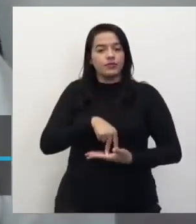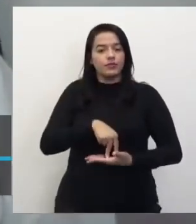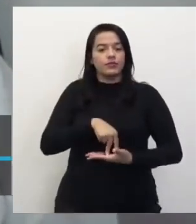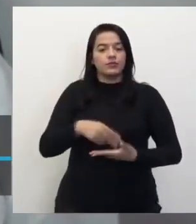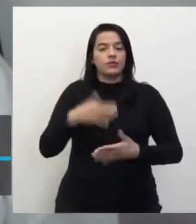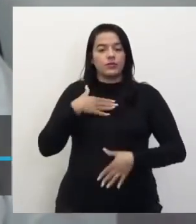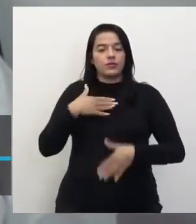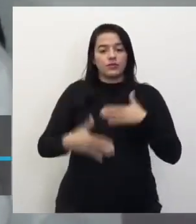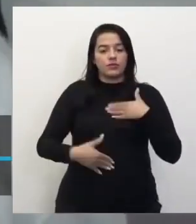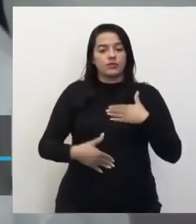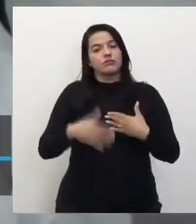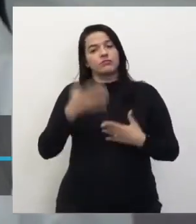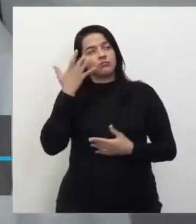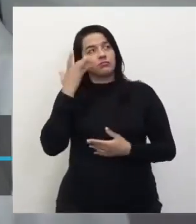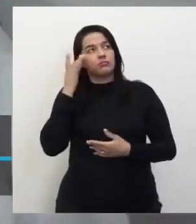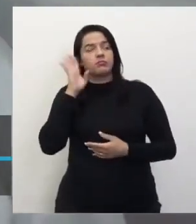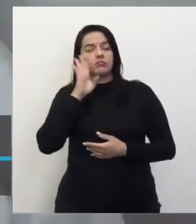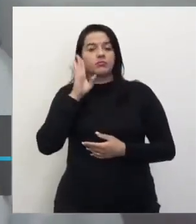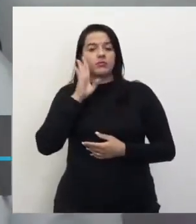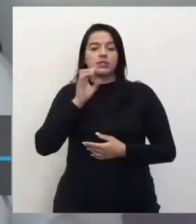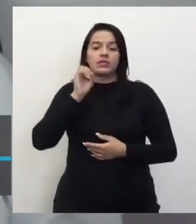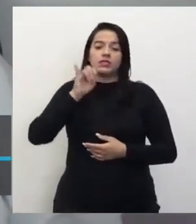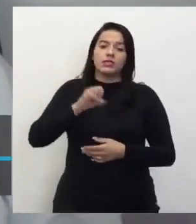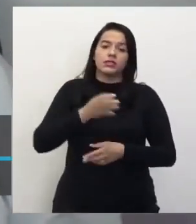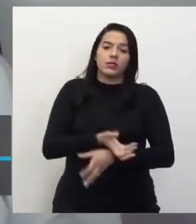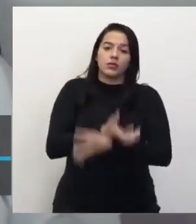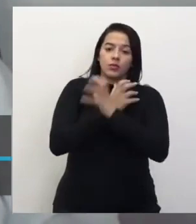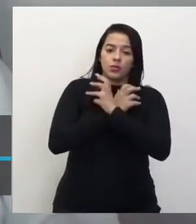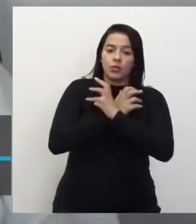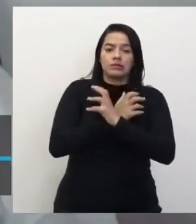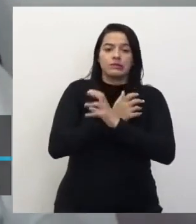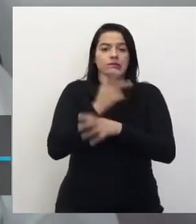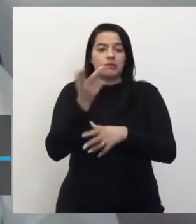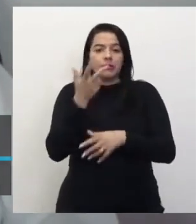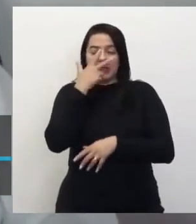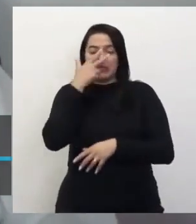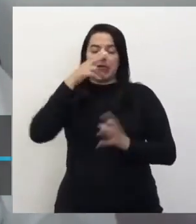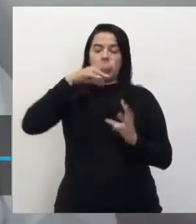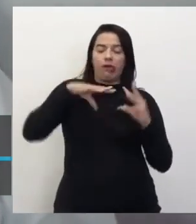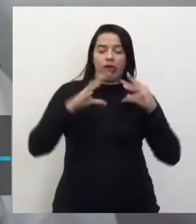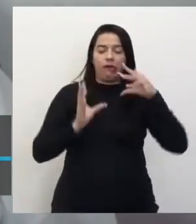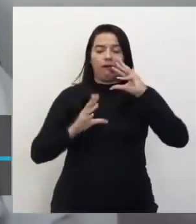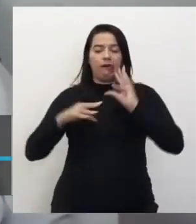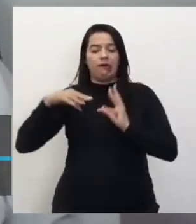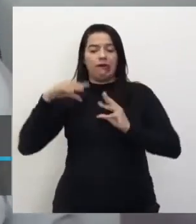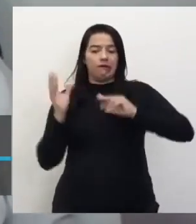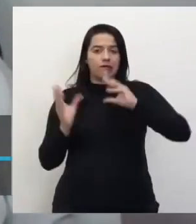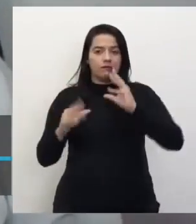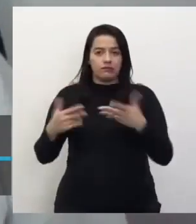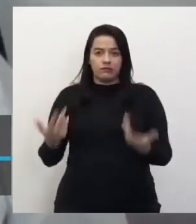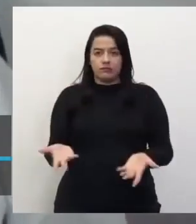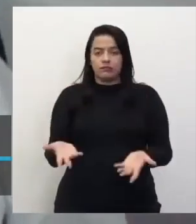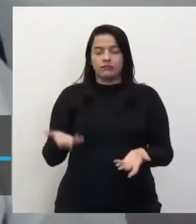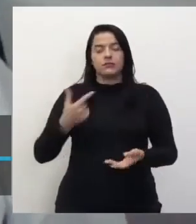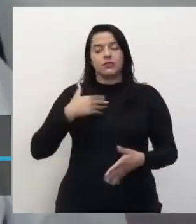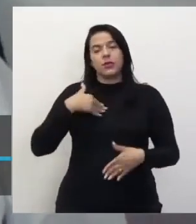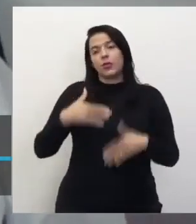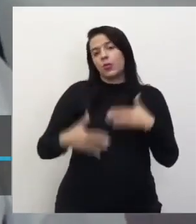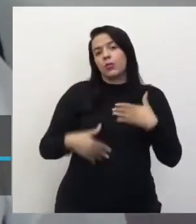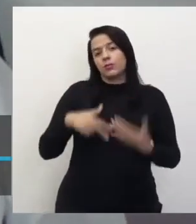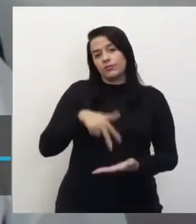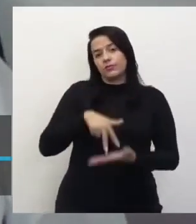Que eu acho até bem legal, que se não tivesse o osso, a gente ia ficar parecendo uma massa molenga, como disse o nosso estudante